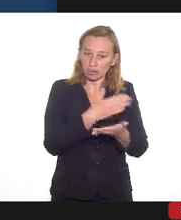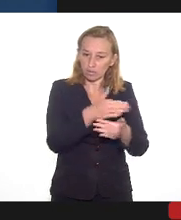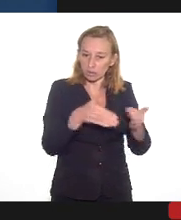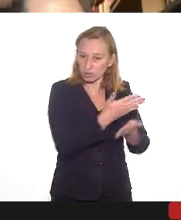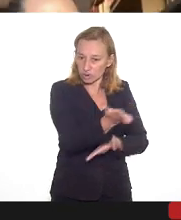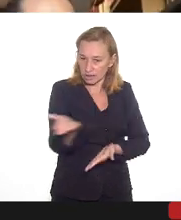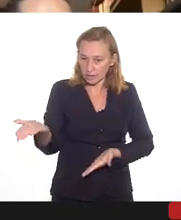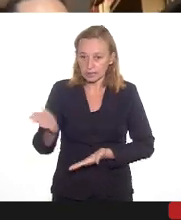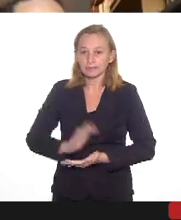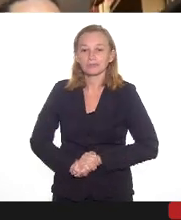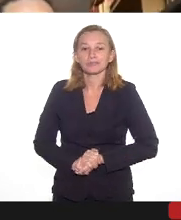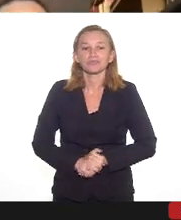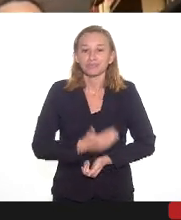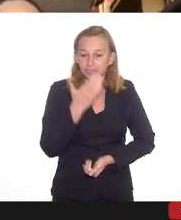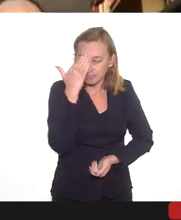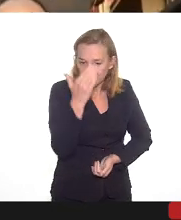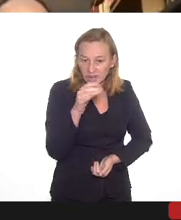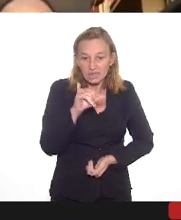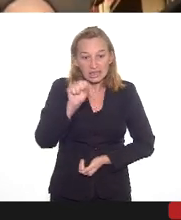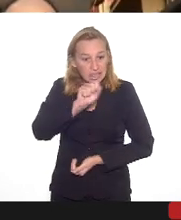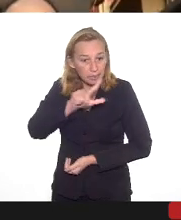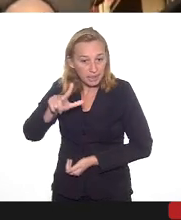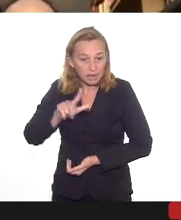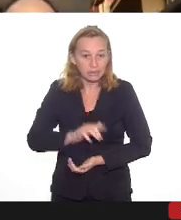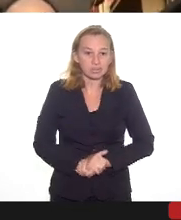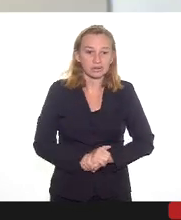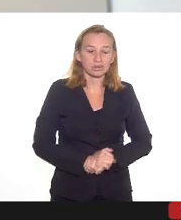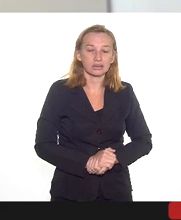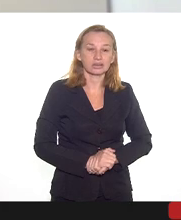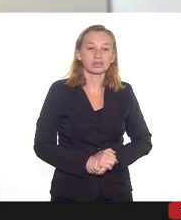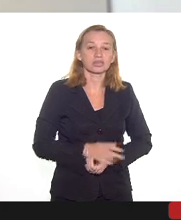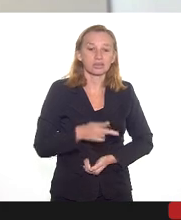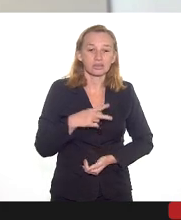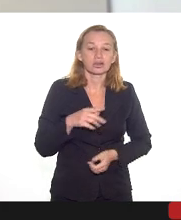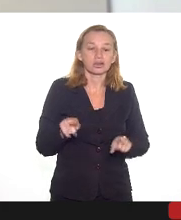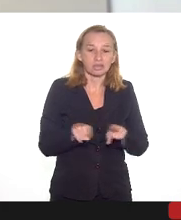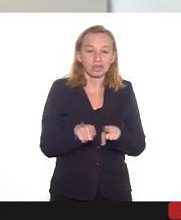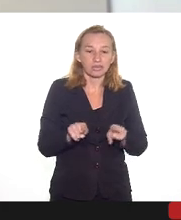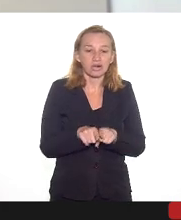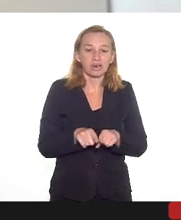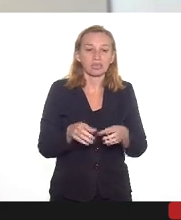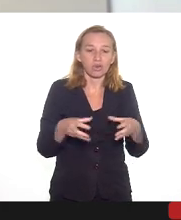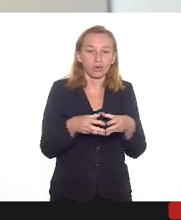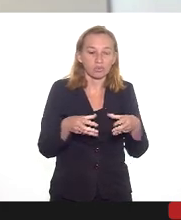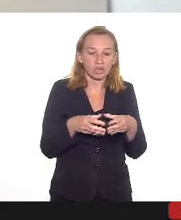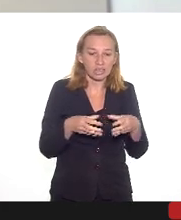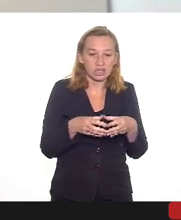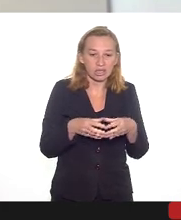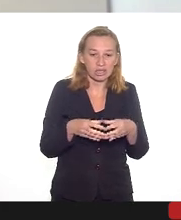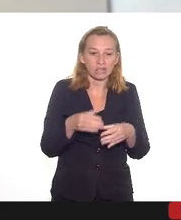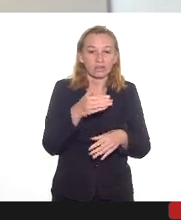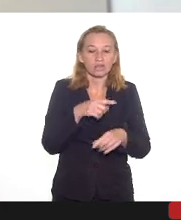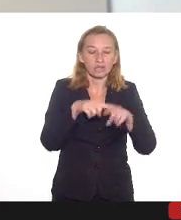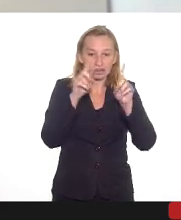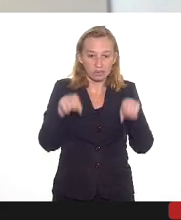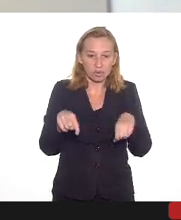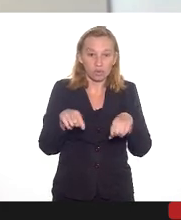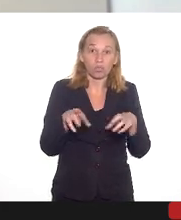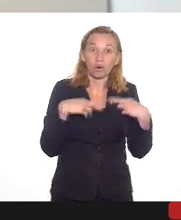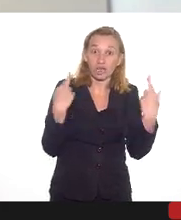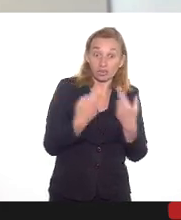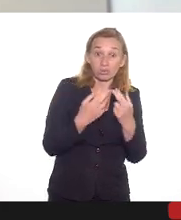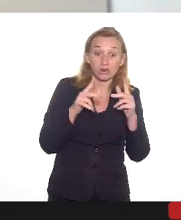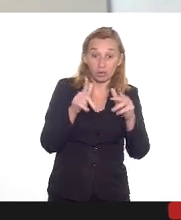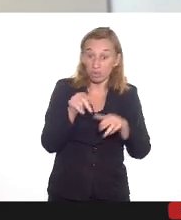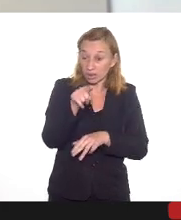aqui. Obrigado, Isabel. A gente está tentando também, pela Comissão de Servidores, fazer uma reunião com esse perfil, com a Secretaria